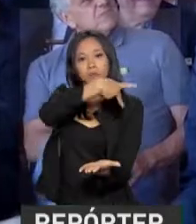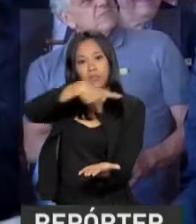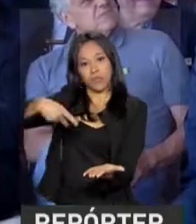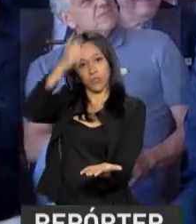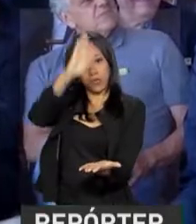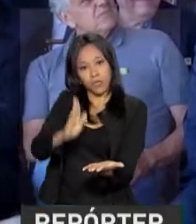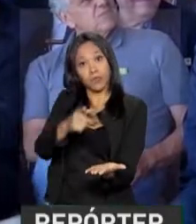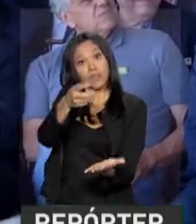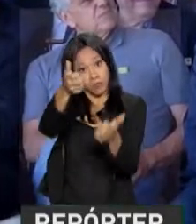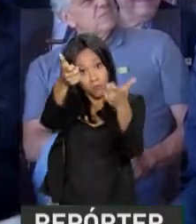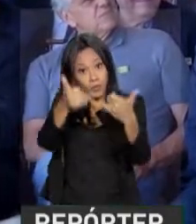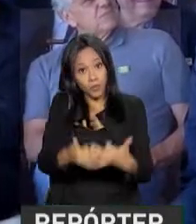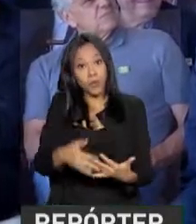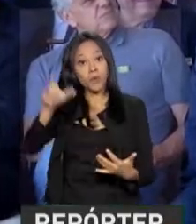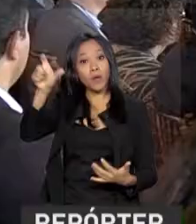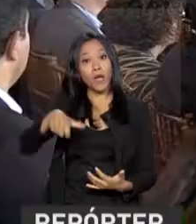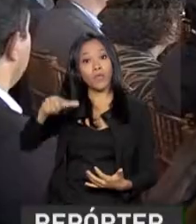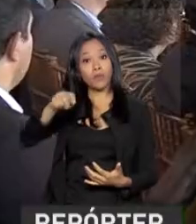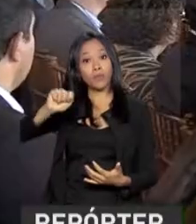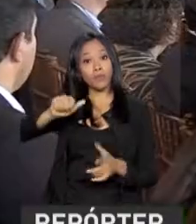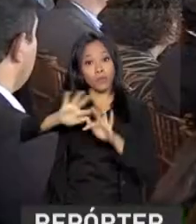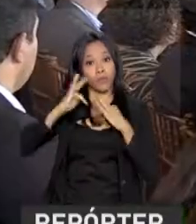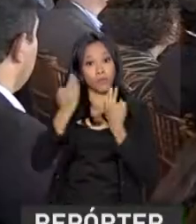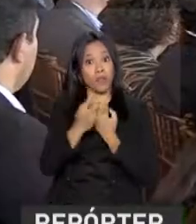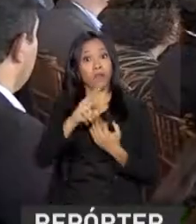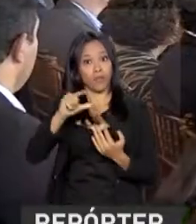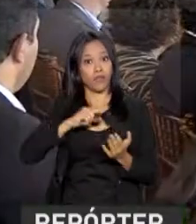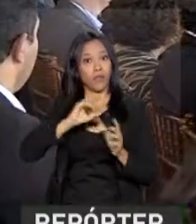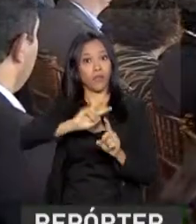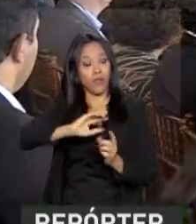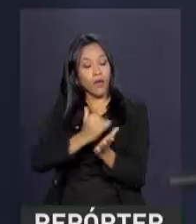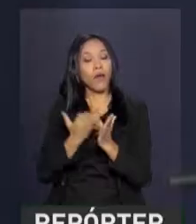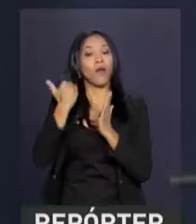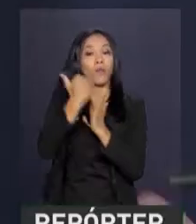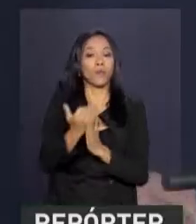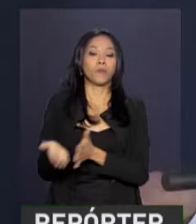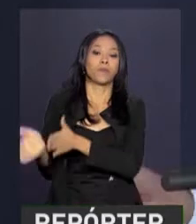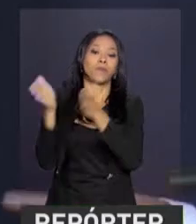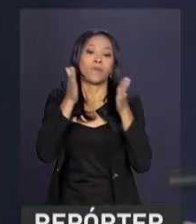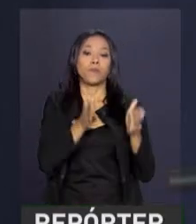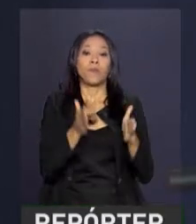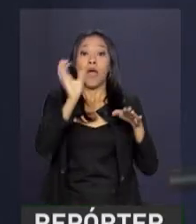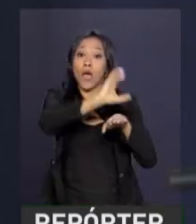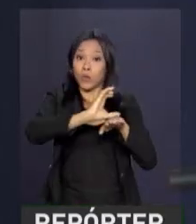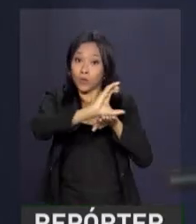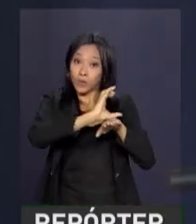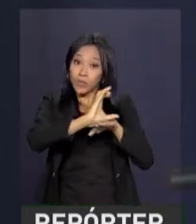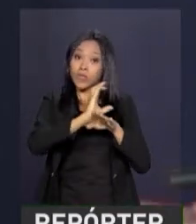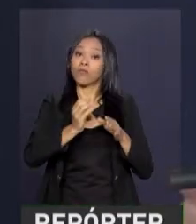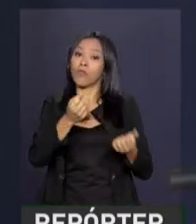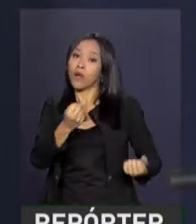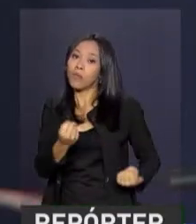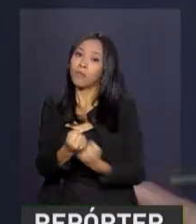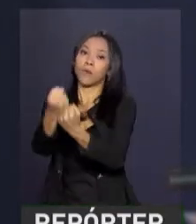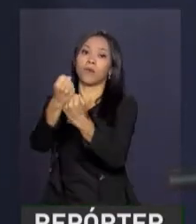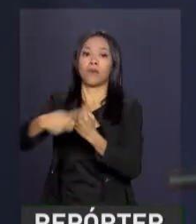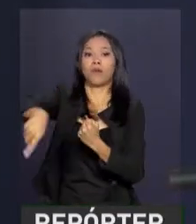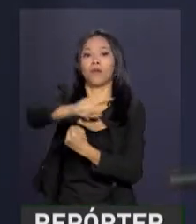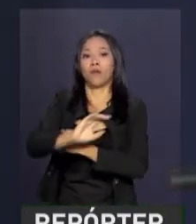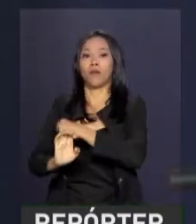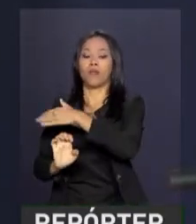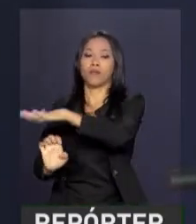programa bolsa família receberá reajuste a nossa constituição ela prestigia iniciativa privada prestigia